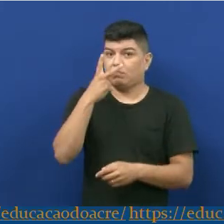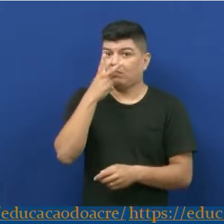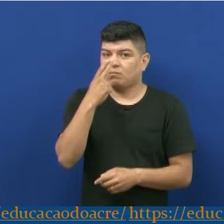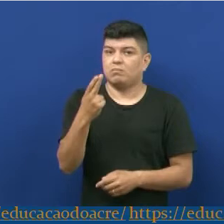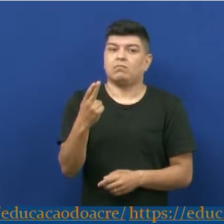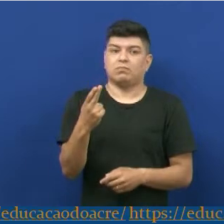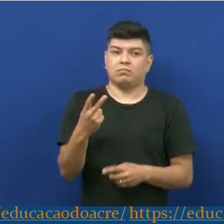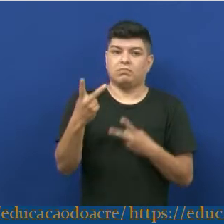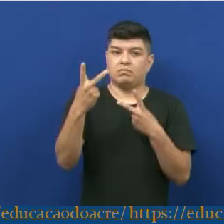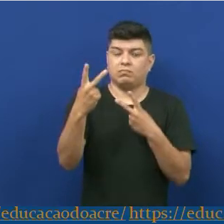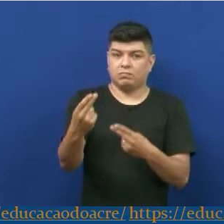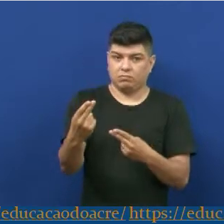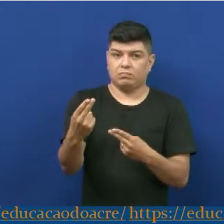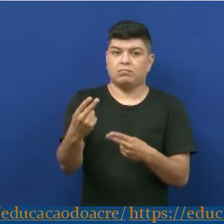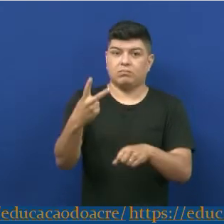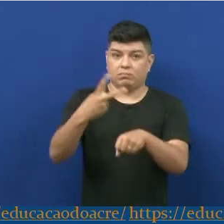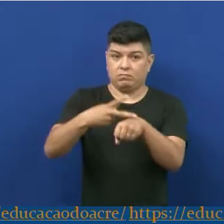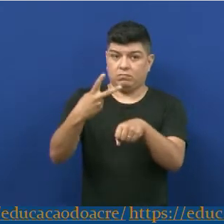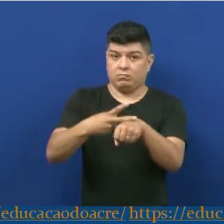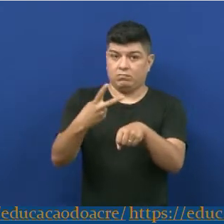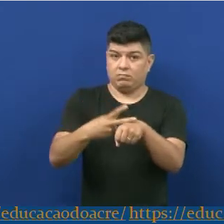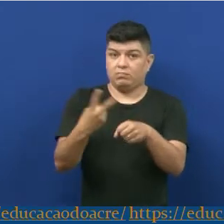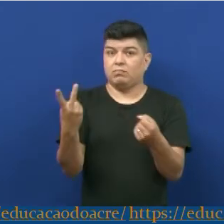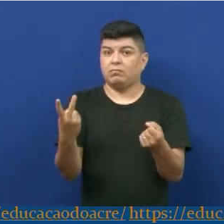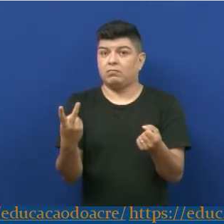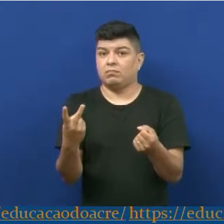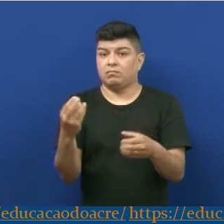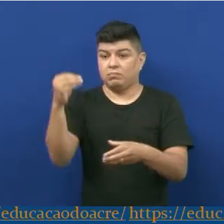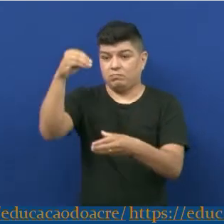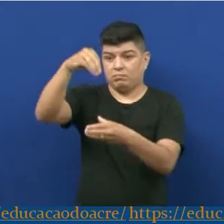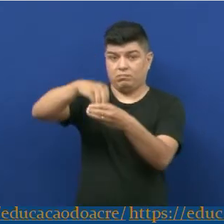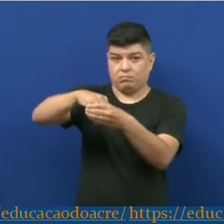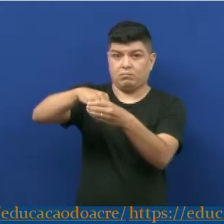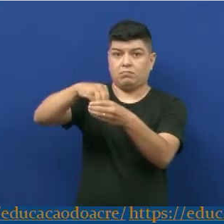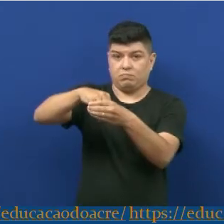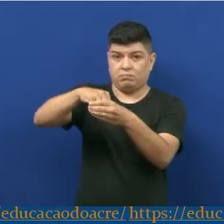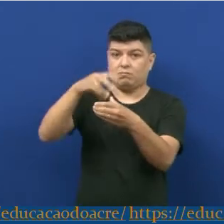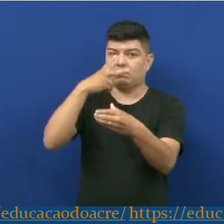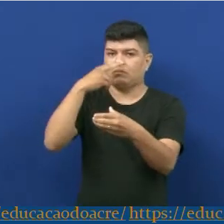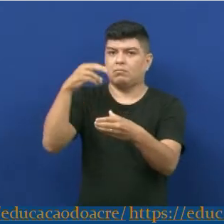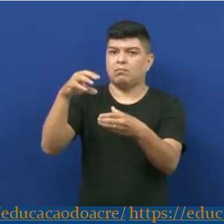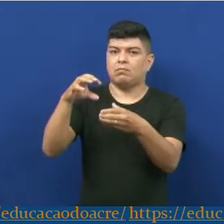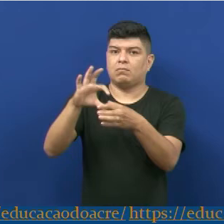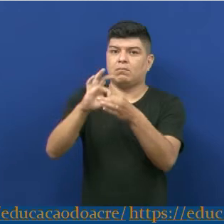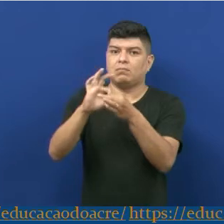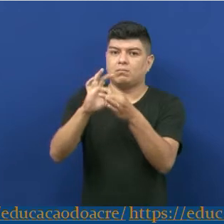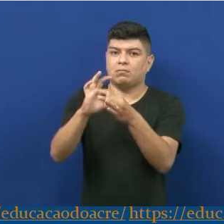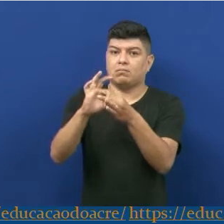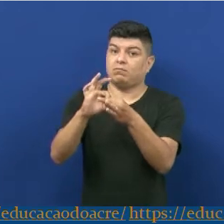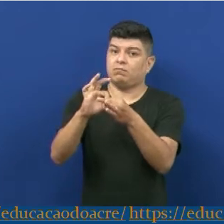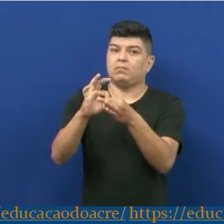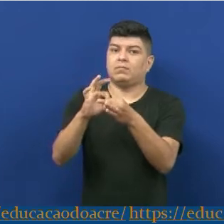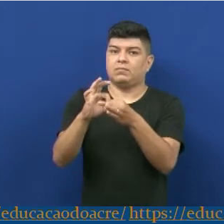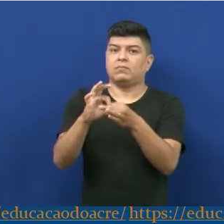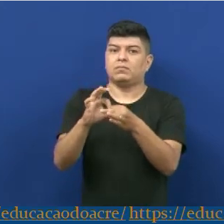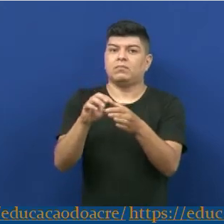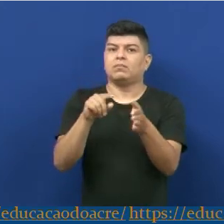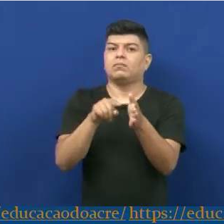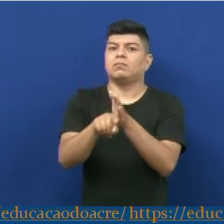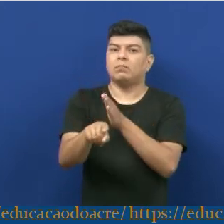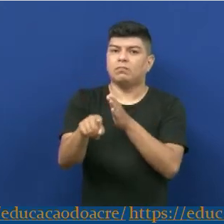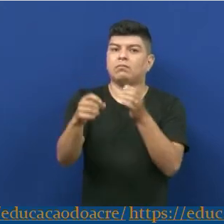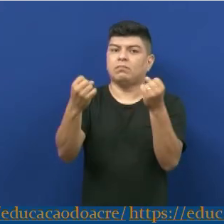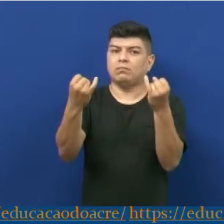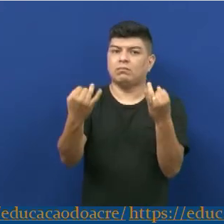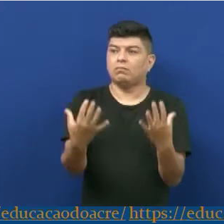feitos de um mesmo material, e pelo fato de um copo estar dentro do outro, eles estão presos, né? Então, a questão ela trata